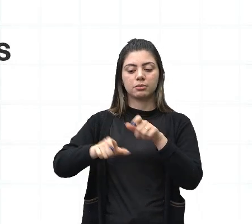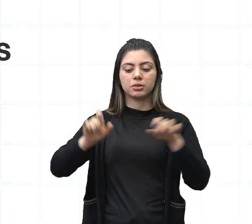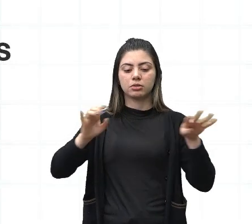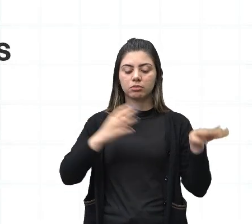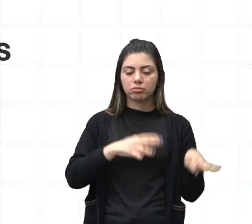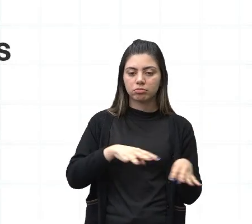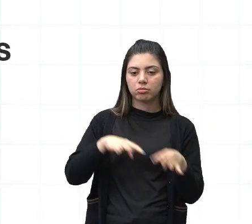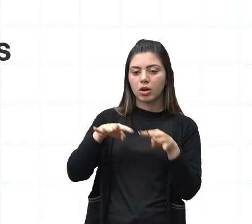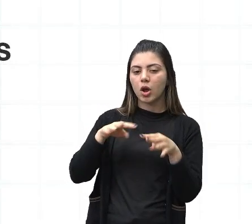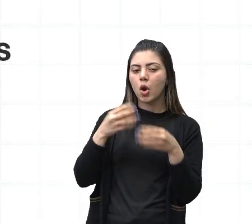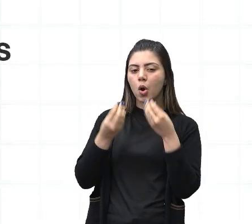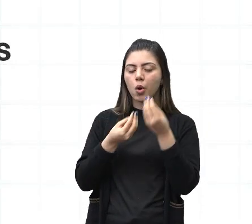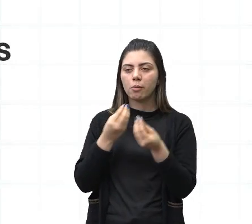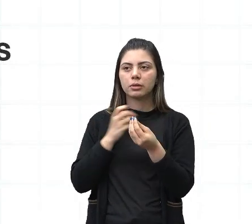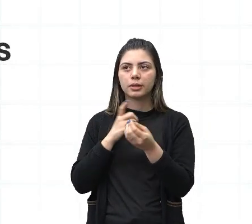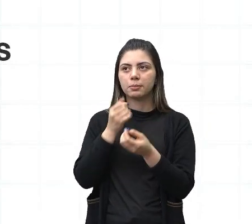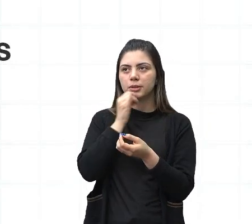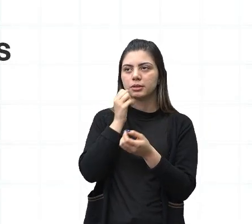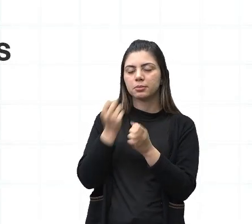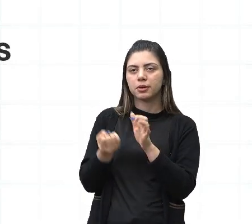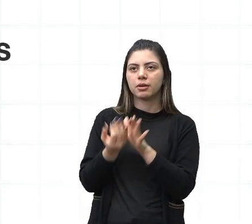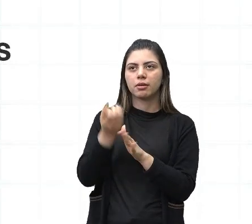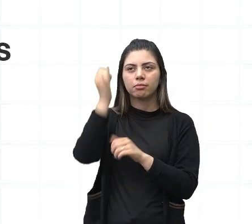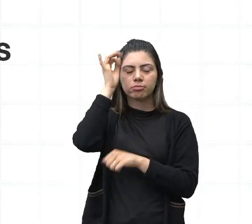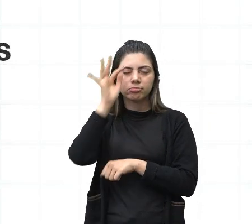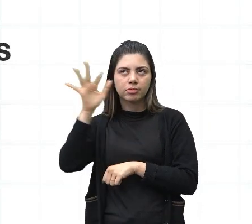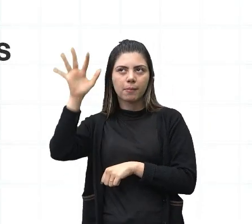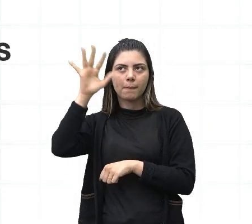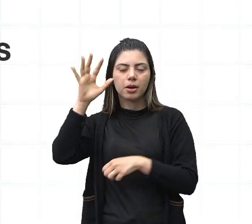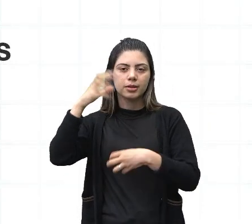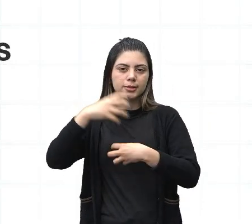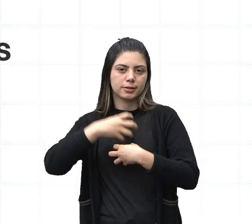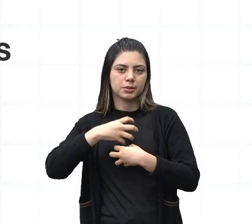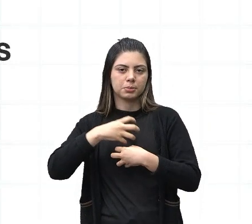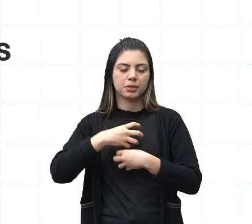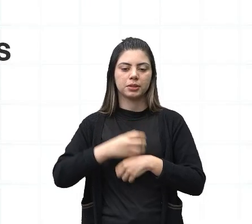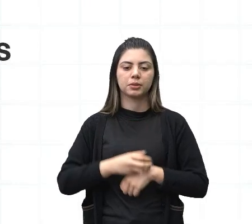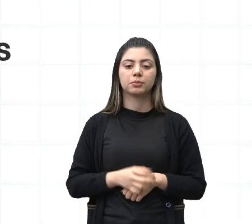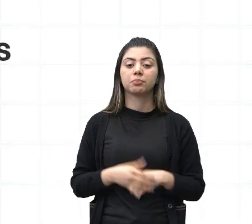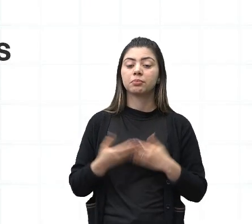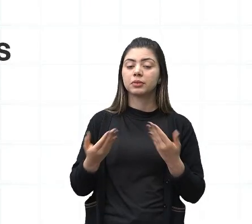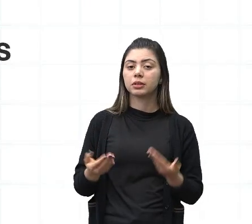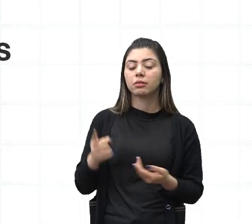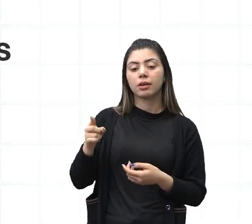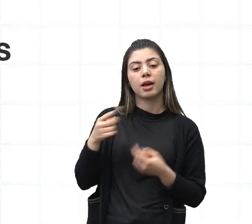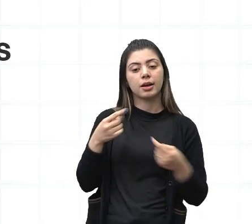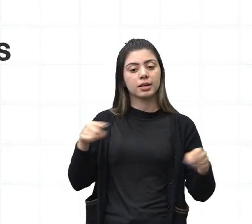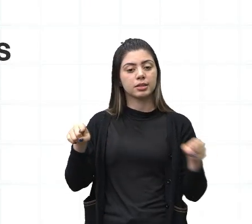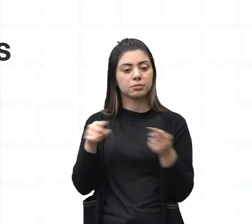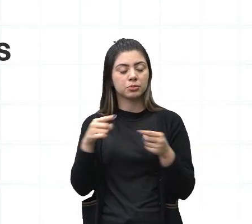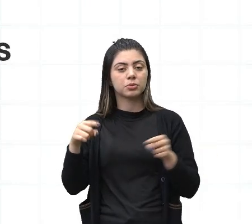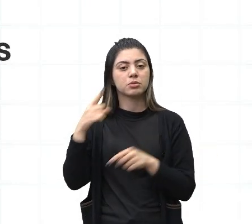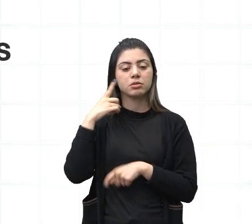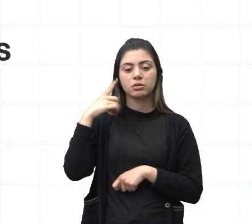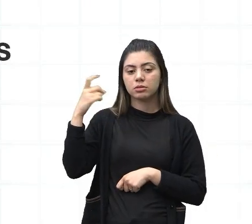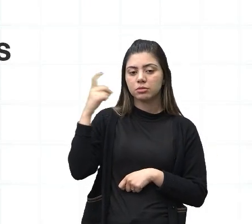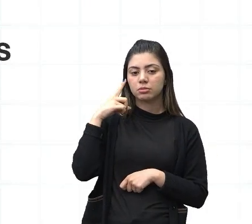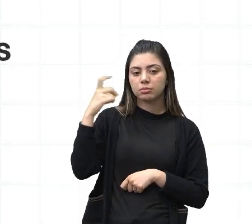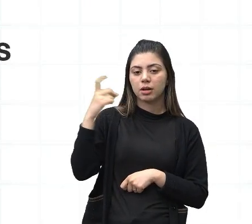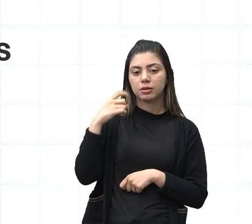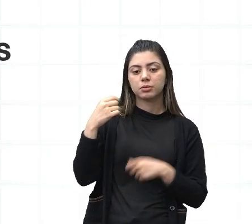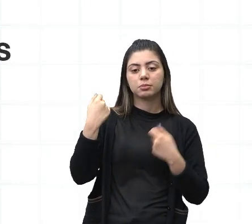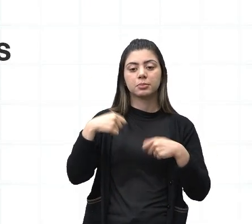na construção de imagens e sensações. As músicas e sons utilizados